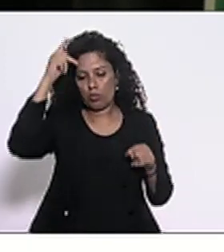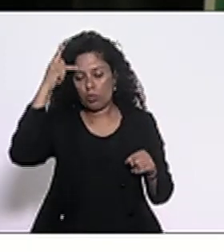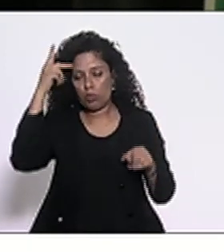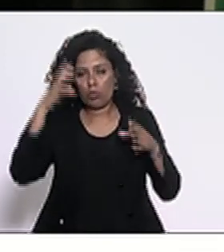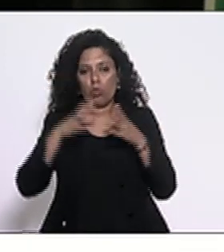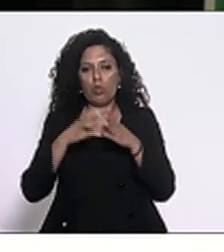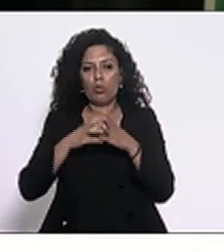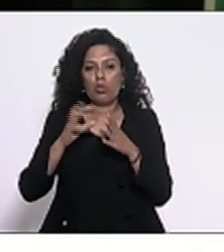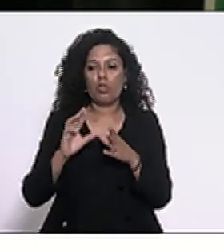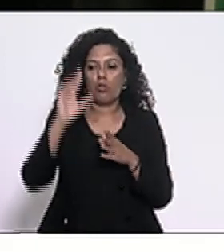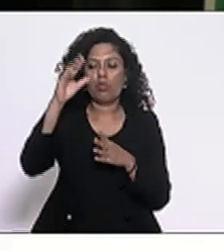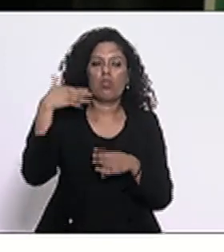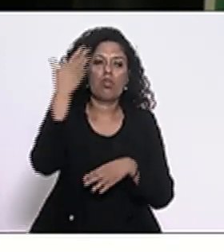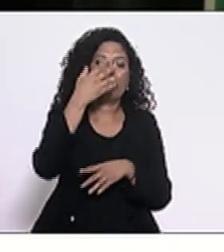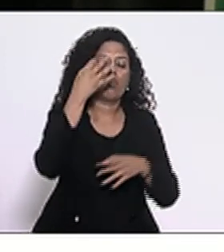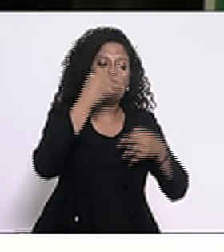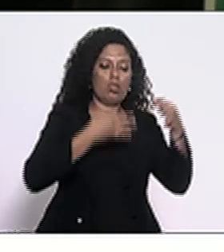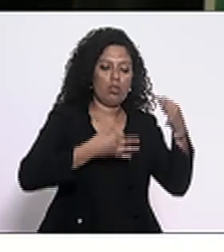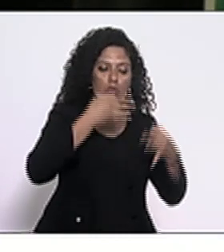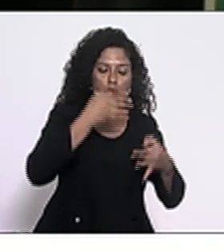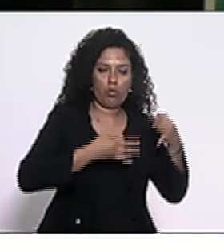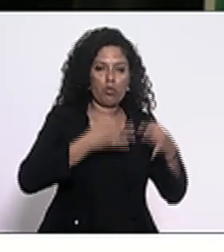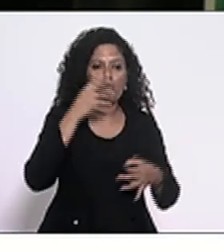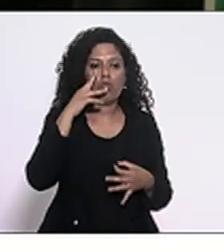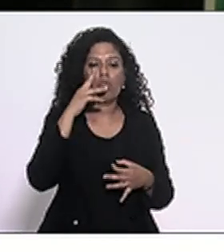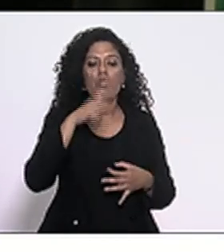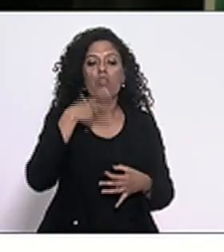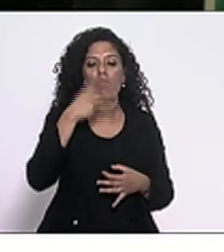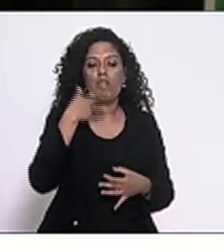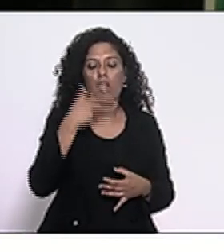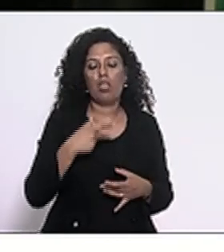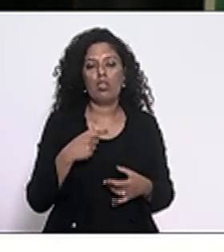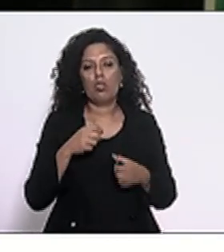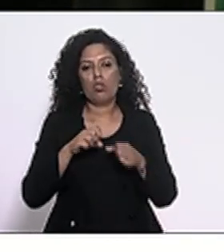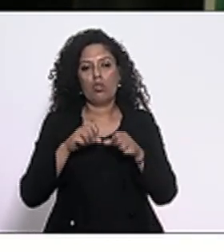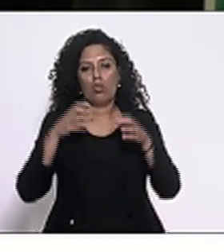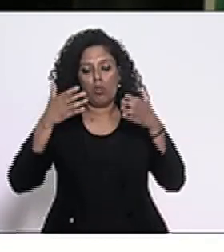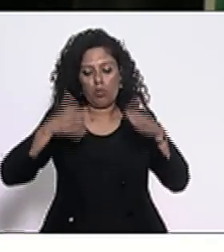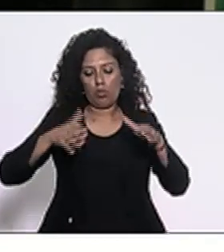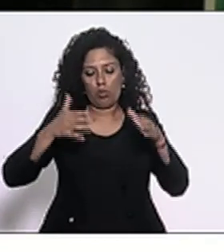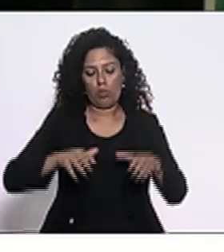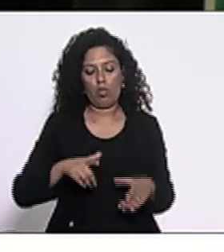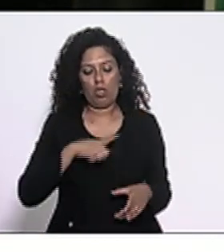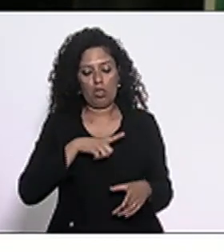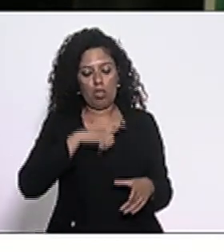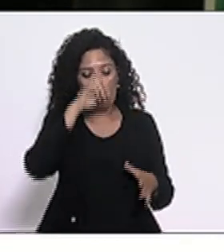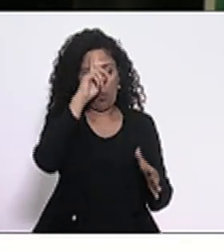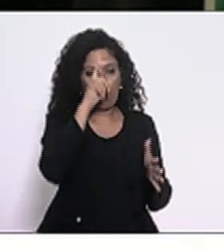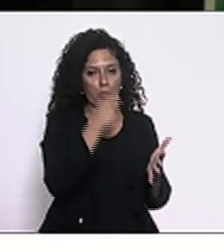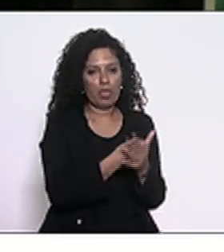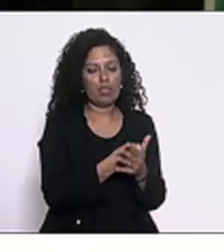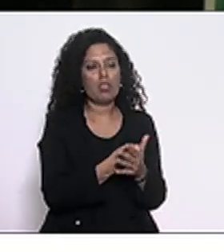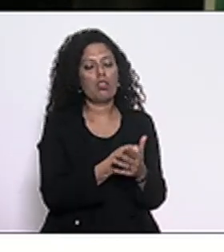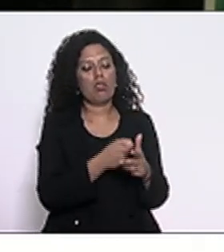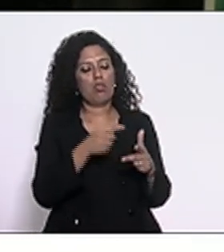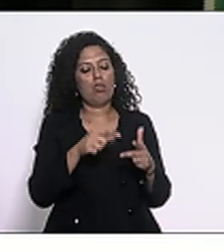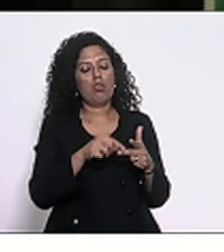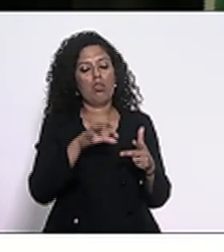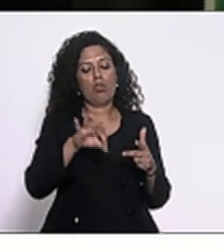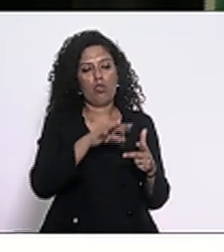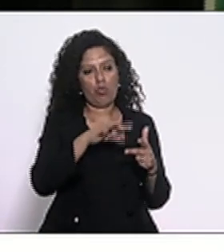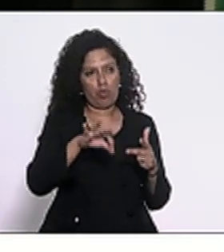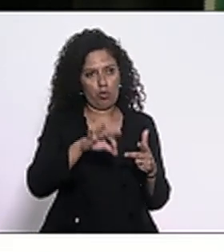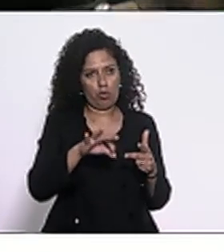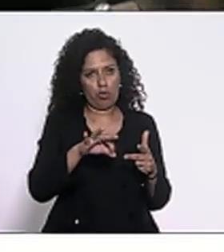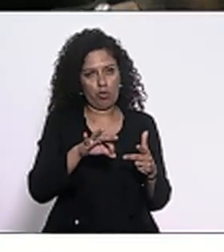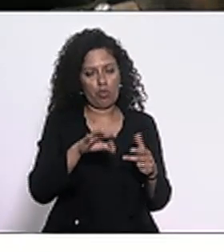a decisão judicial que trata de concurso público. Tem uma decisão judicial, não é isso? Sim. É uma decisão recente? Não. Ela